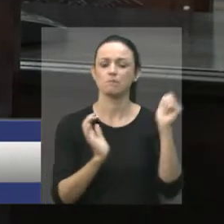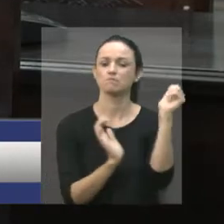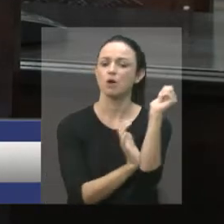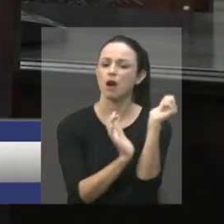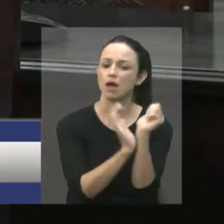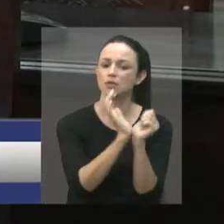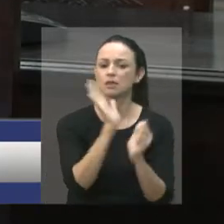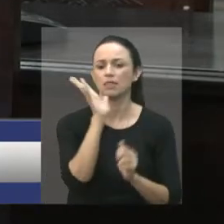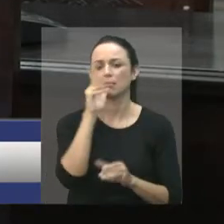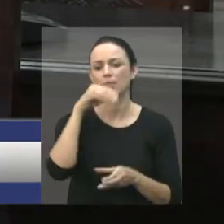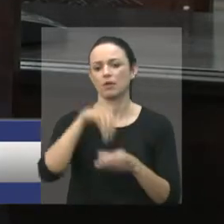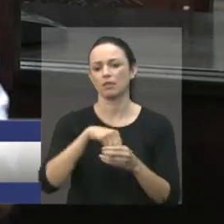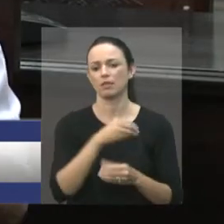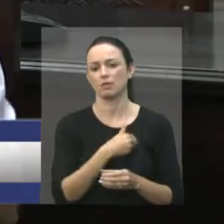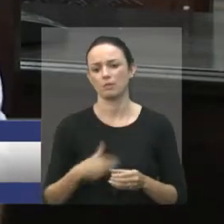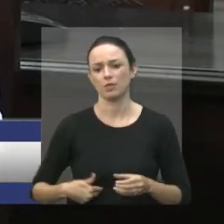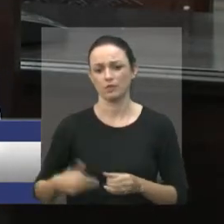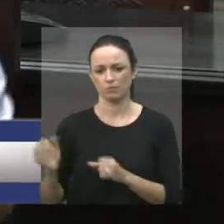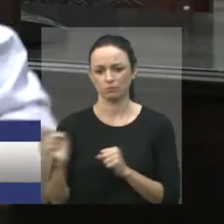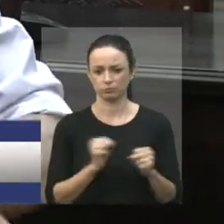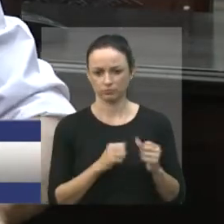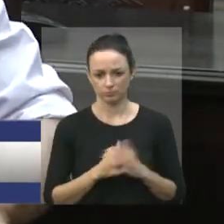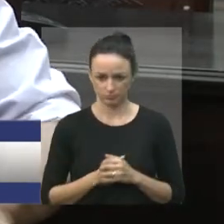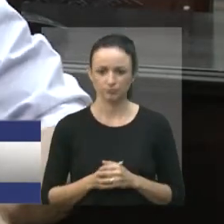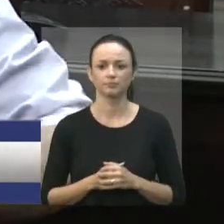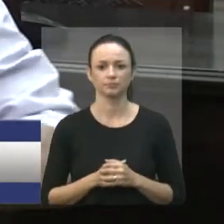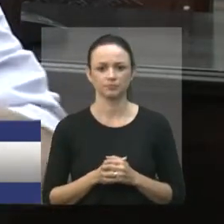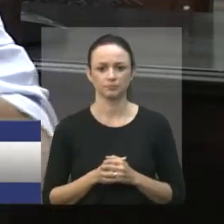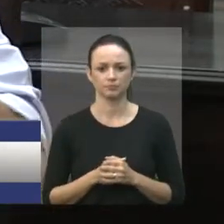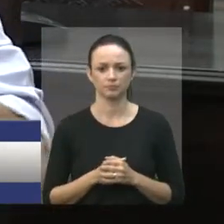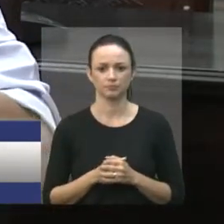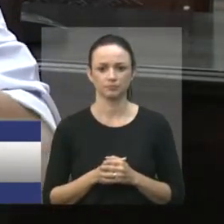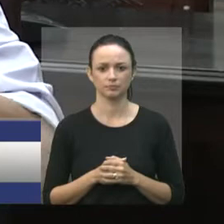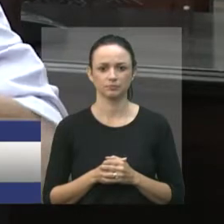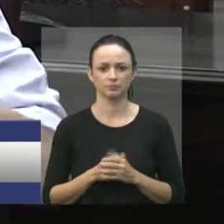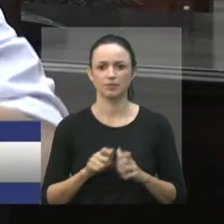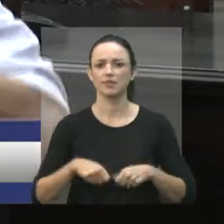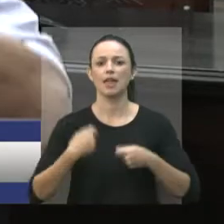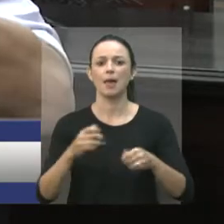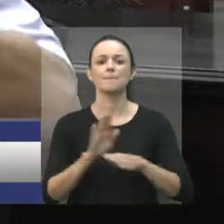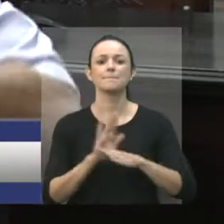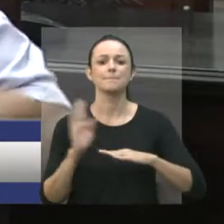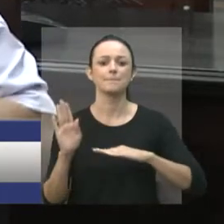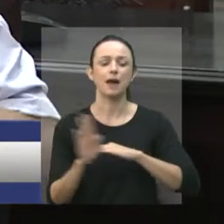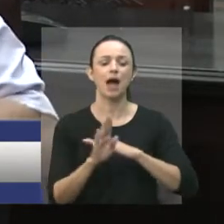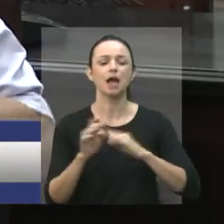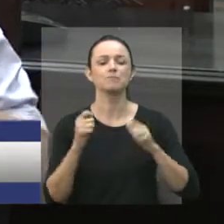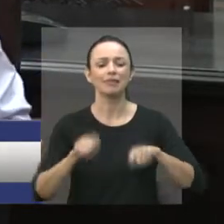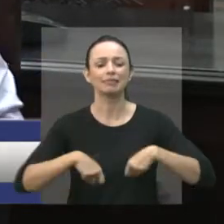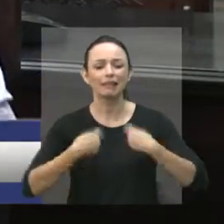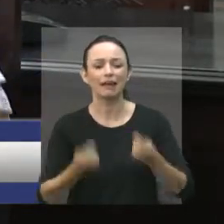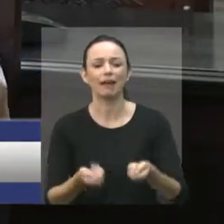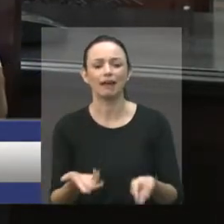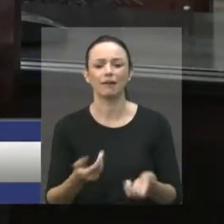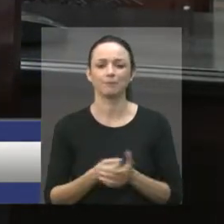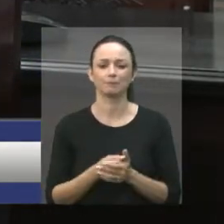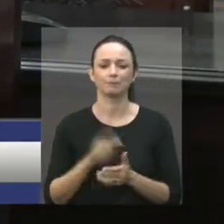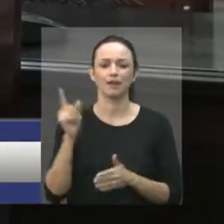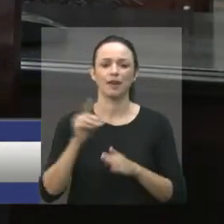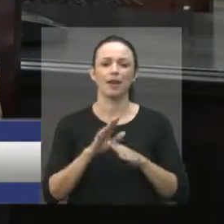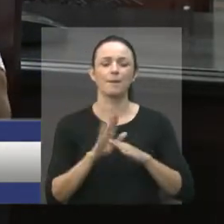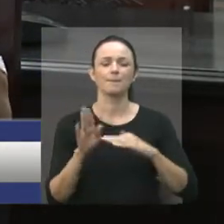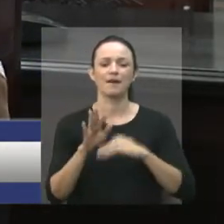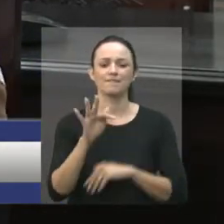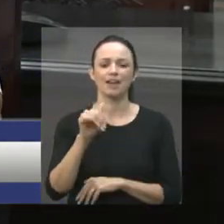existe no poder público. Então, não adianta falar, teria que ter entregue o bairro do... O Frei Galvão, Sandra,